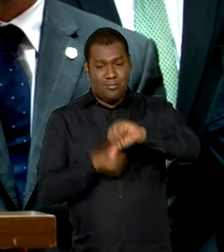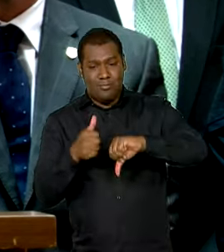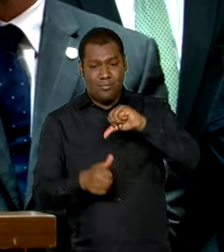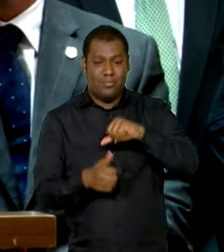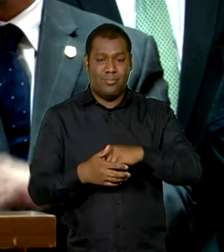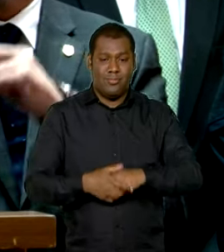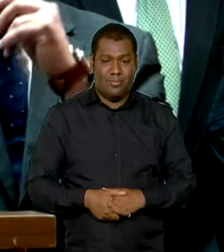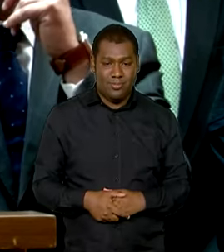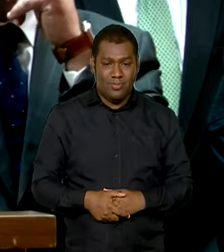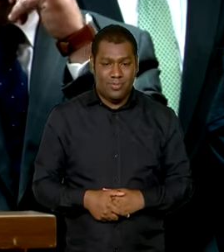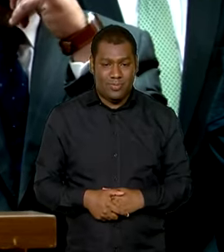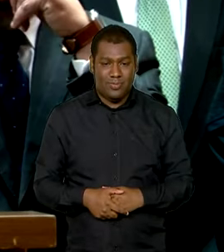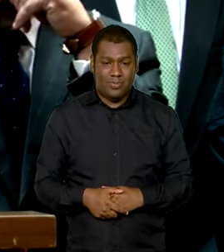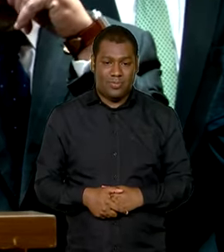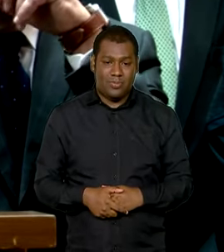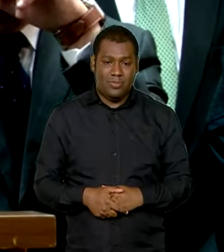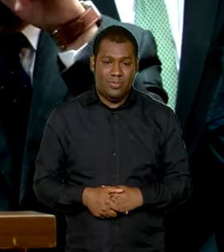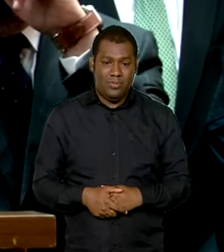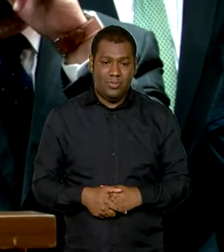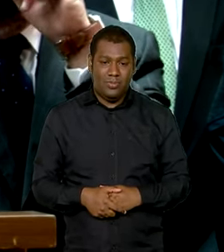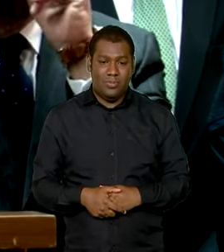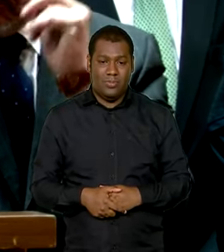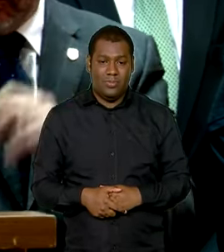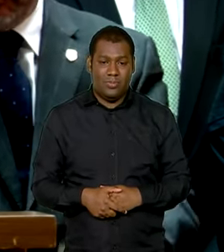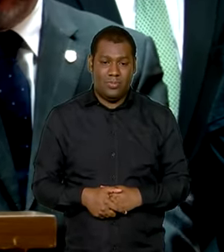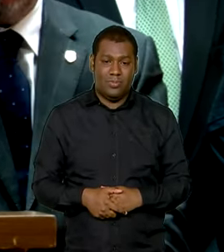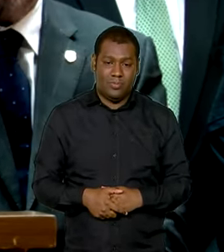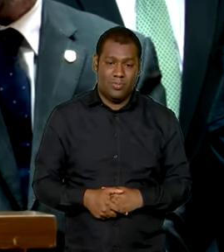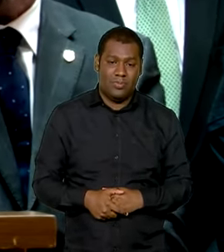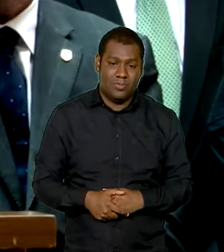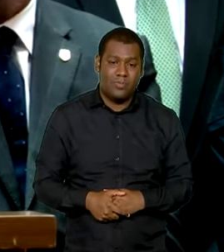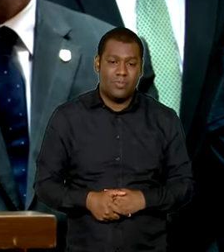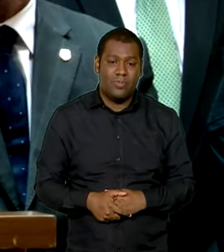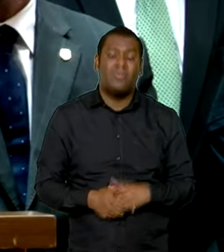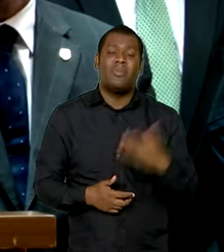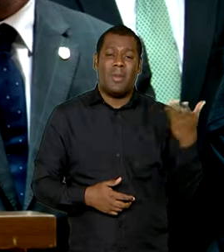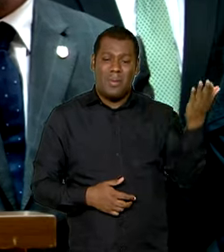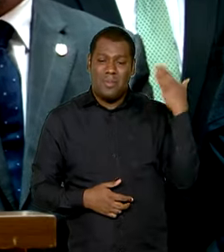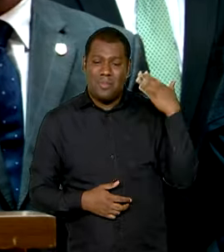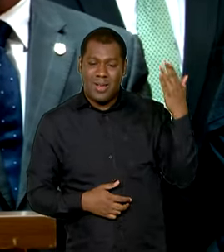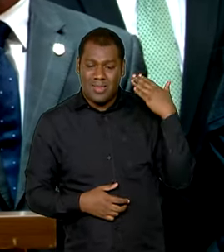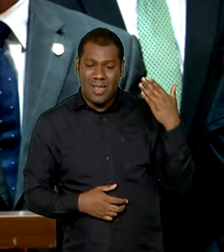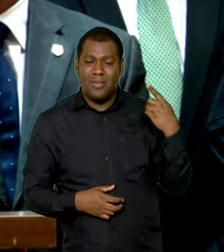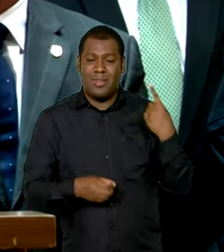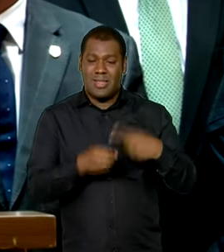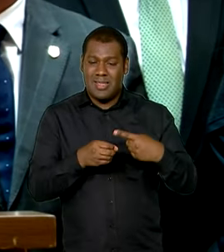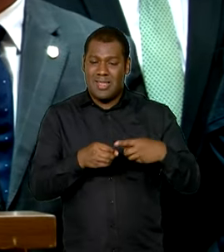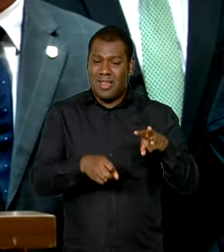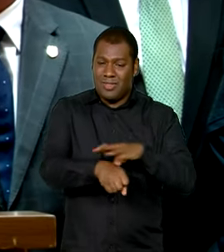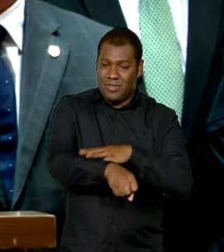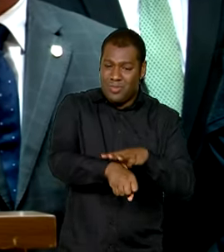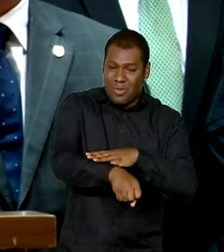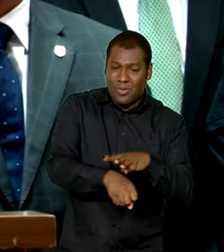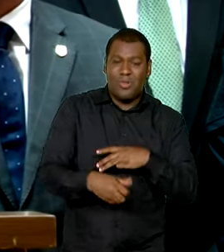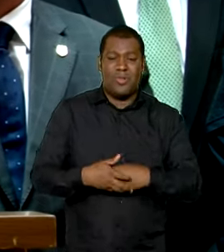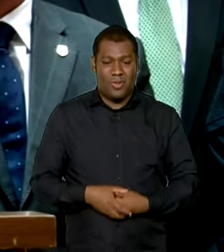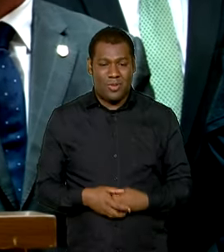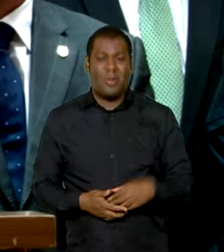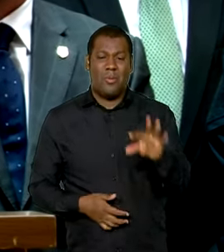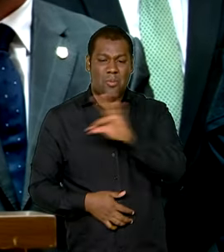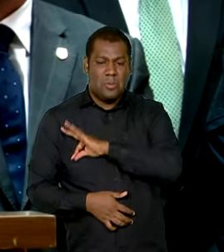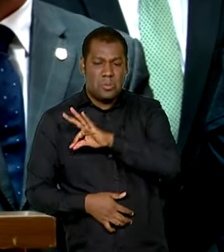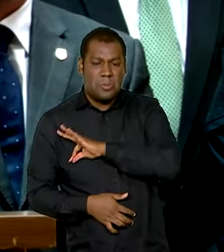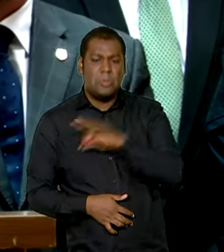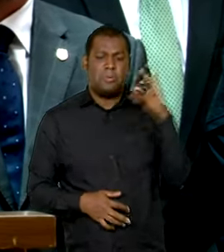data do evento que ocorreu lá em Mossoró nós tivemos uma série de providências e revistas que foram vistorias que